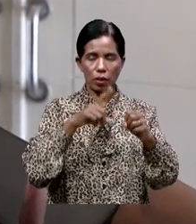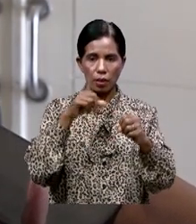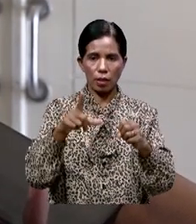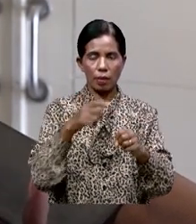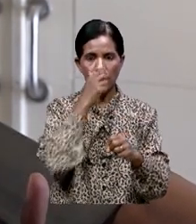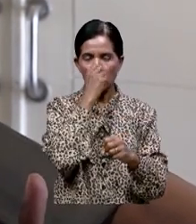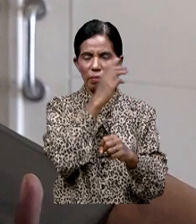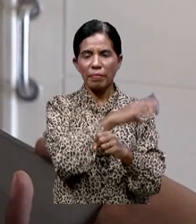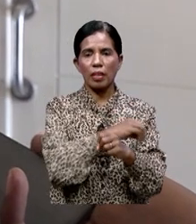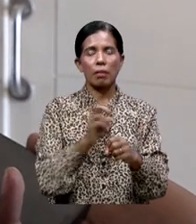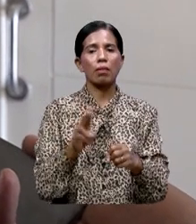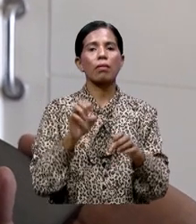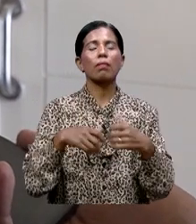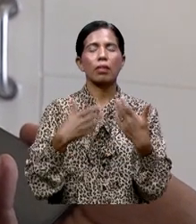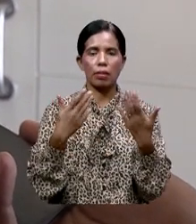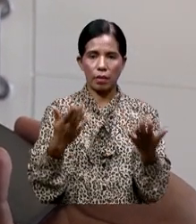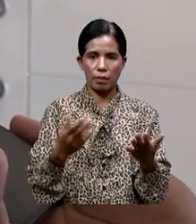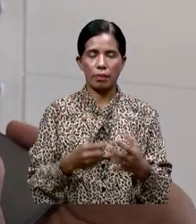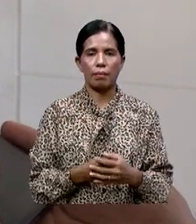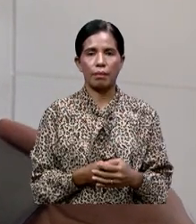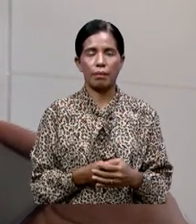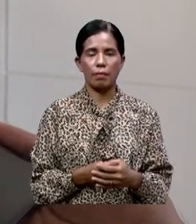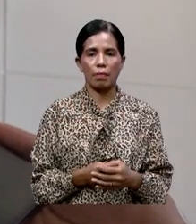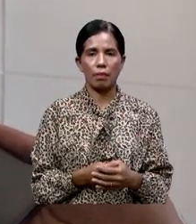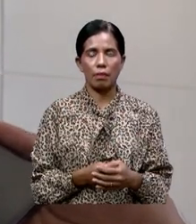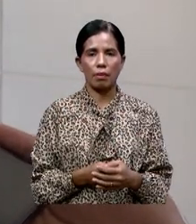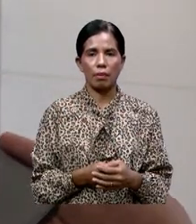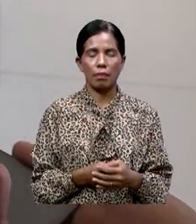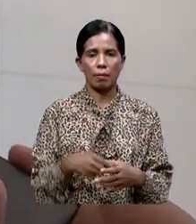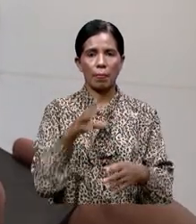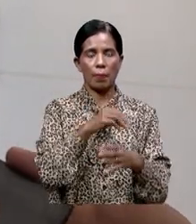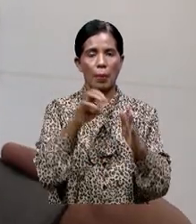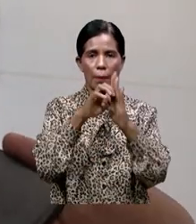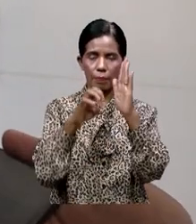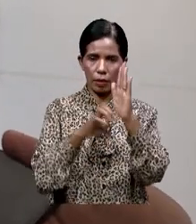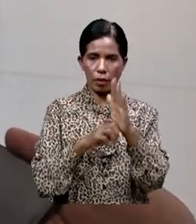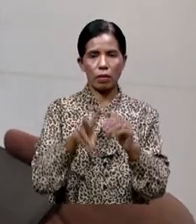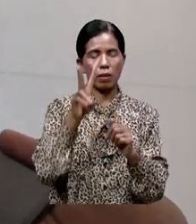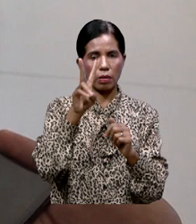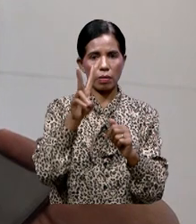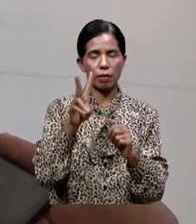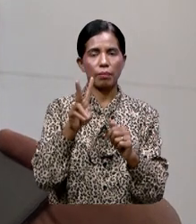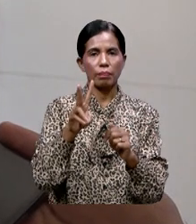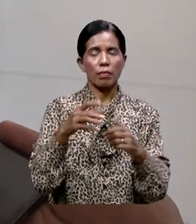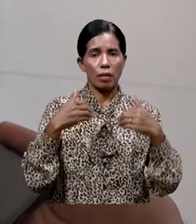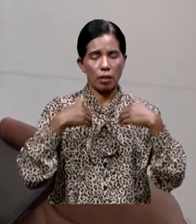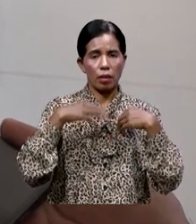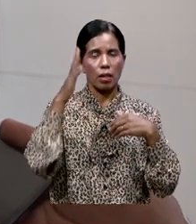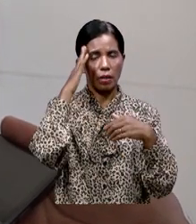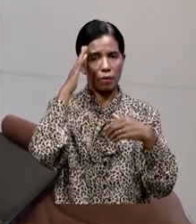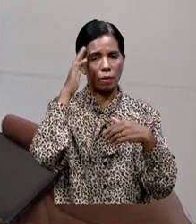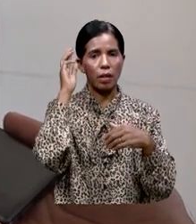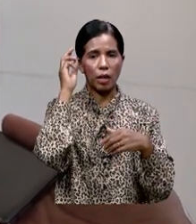social, atu bele unsa, bele órgão estado nian rua, né? Bele ia hanuin hanesan